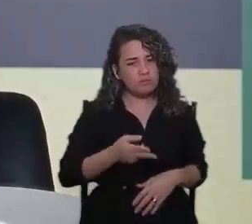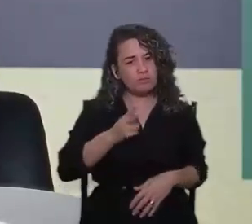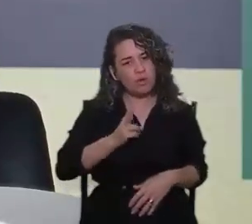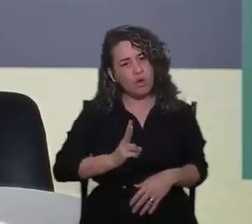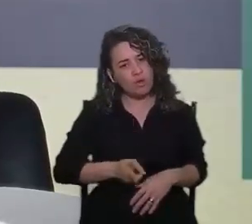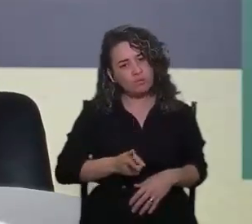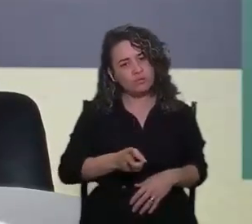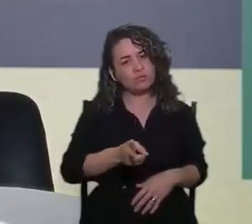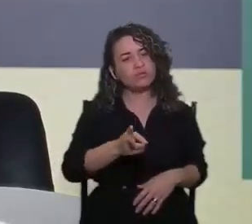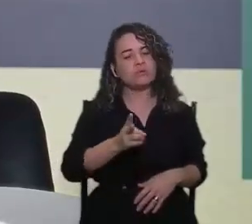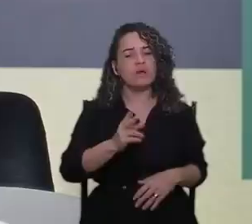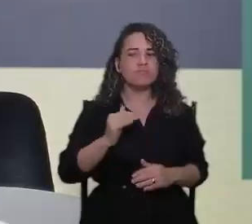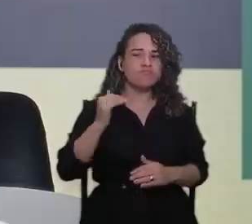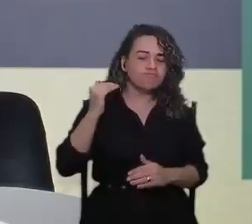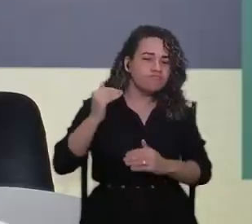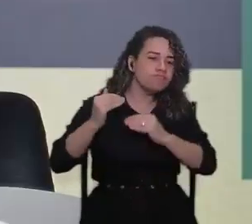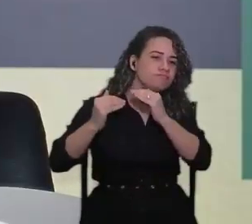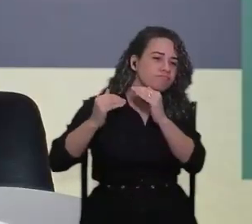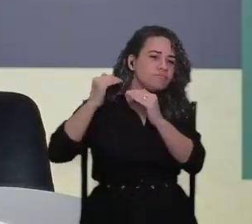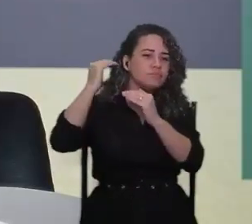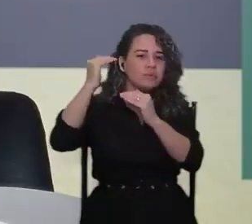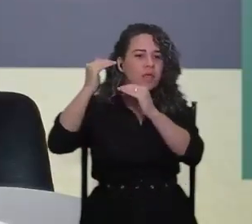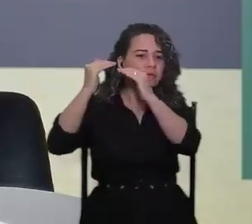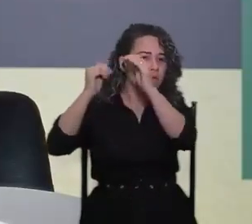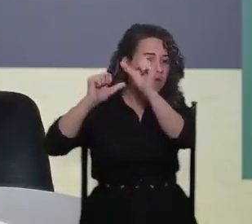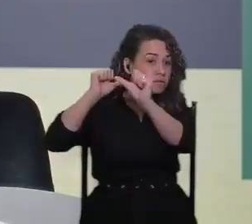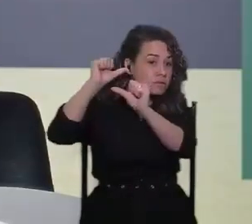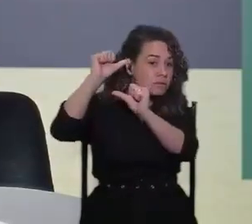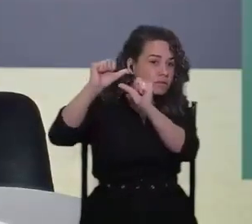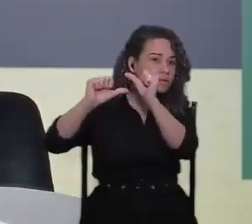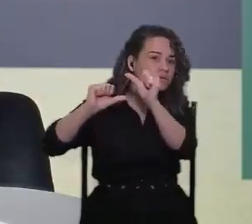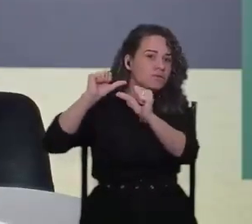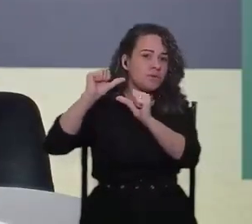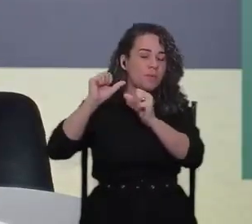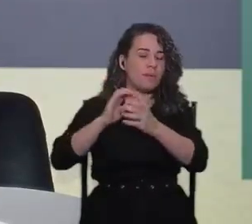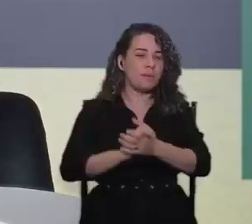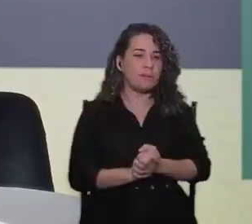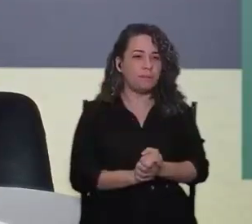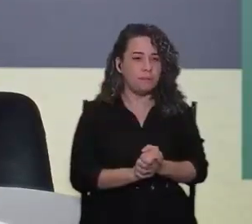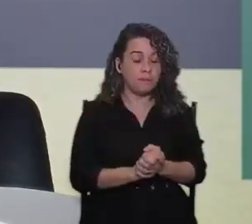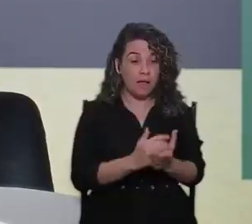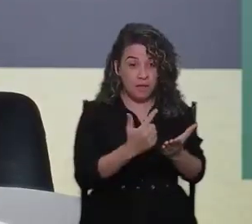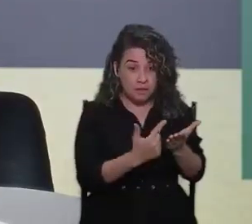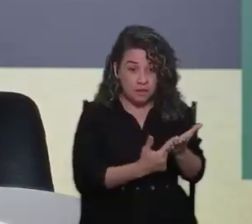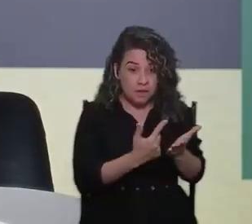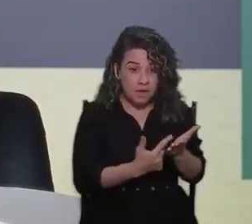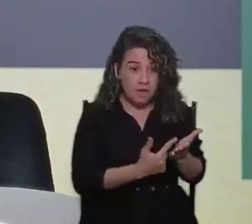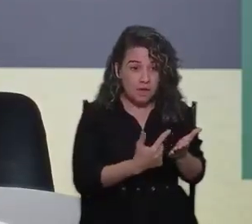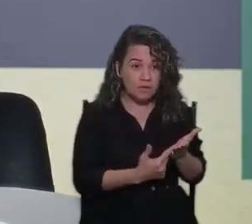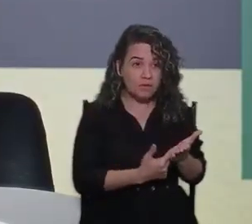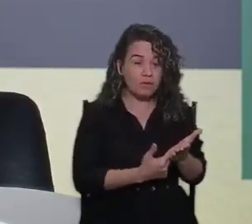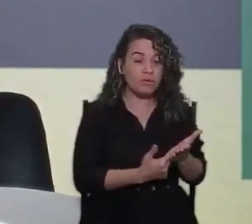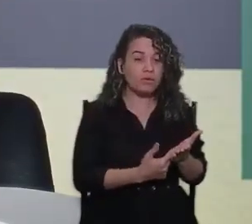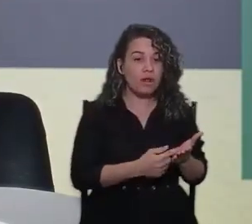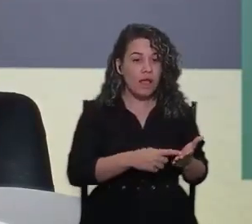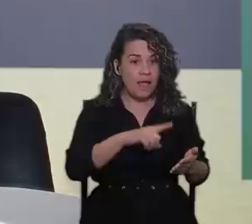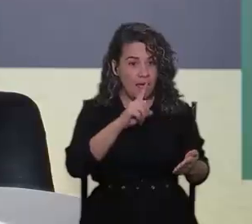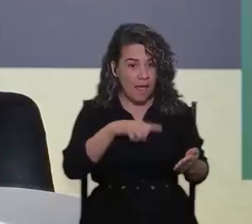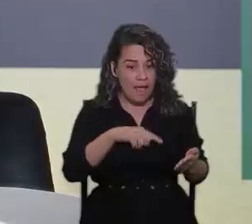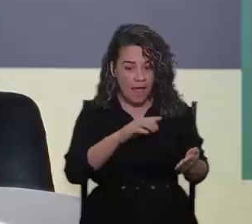crescendo, se transformando. Porque a literatura é a infância que nunca deixa de